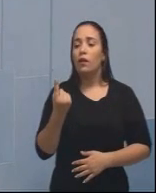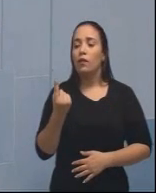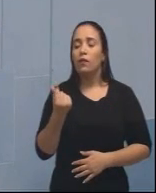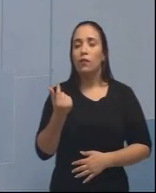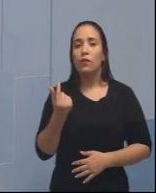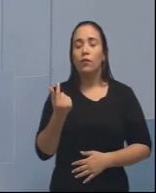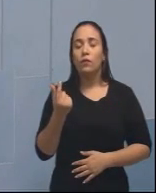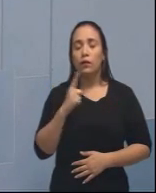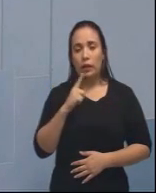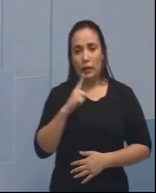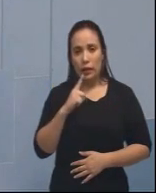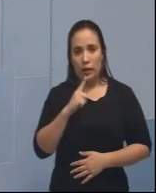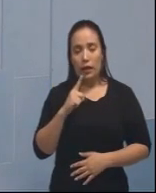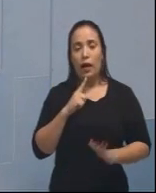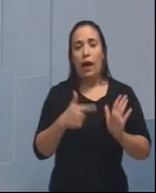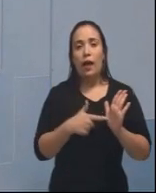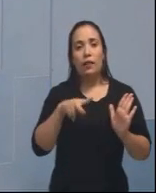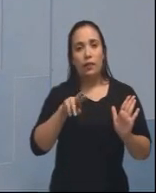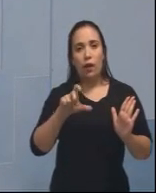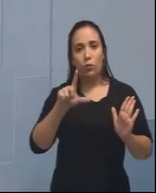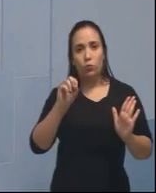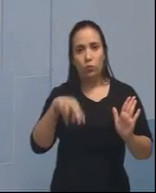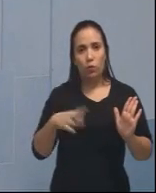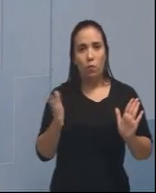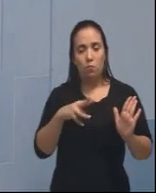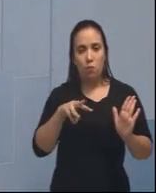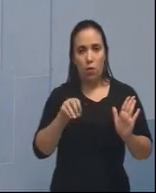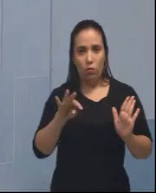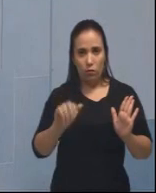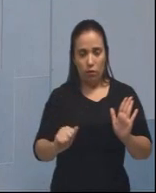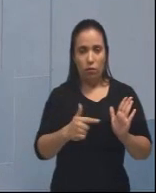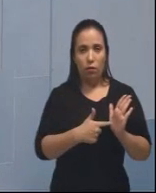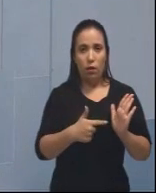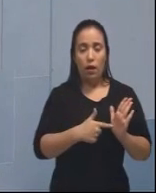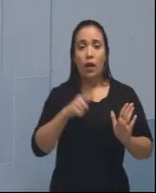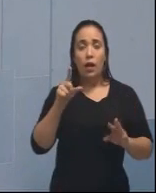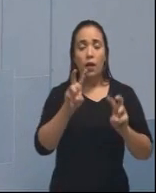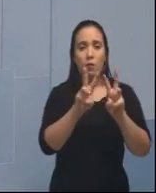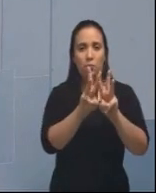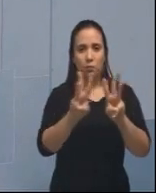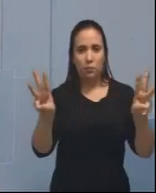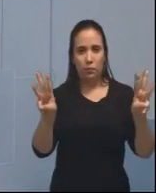da discussão do Nelson Mota. Ele não saiu de um blog